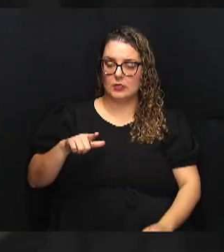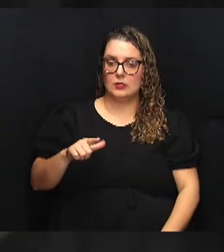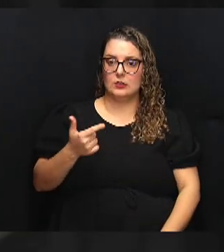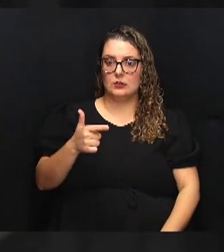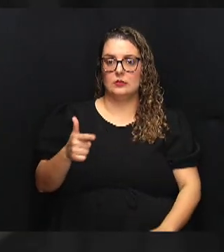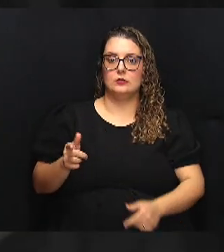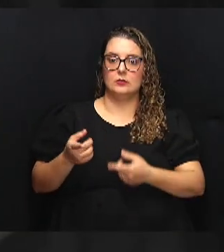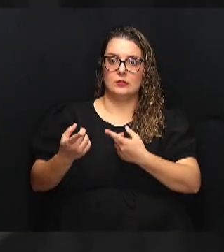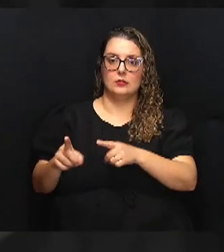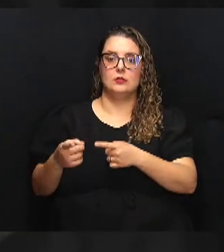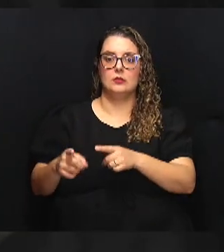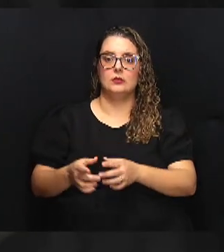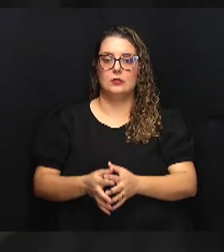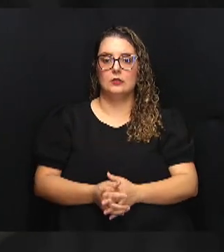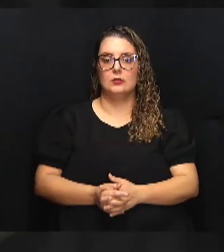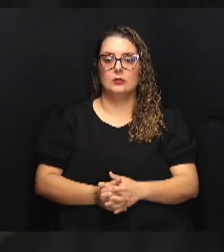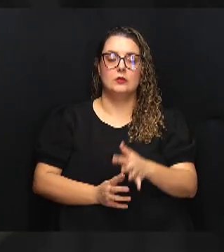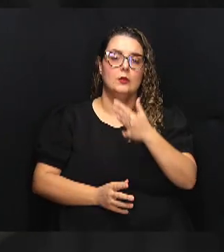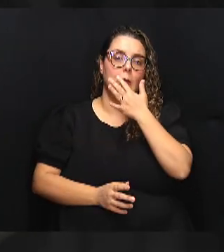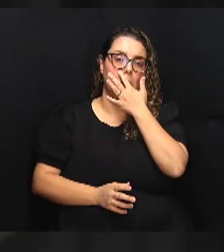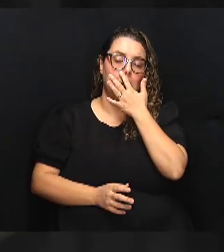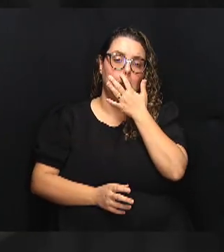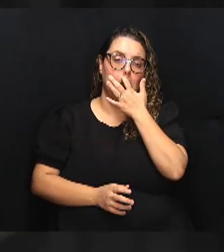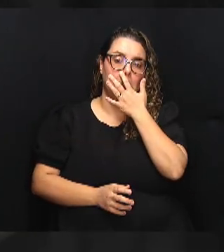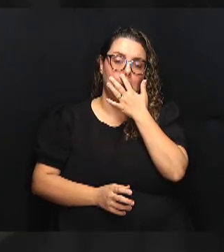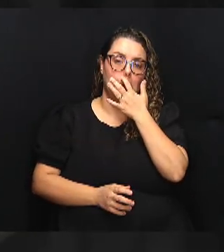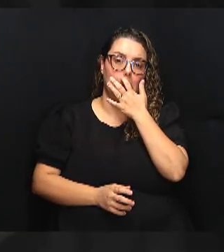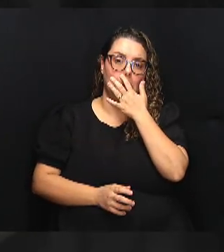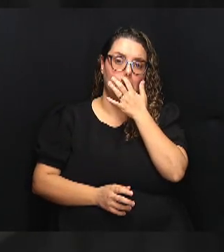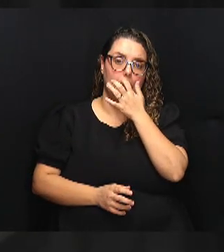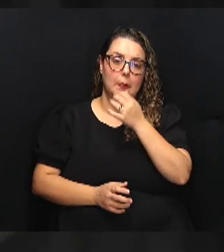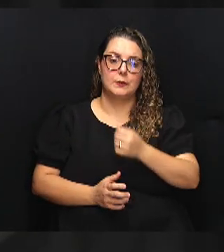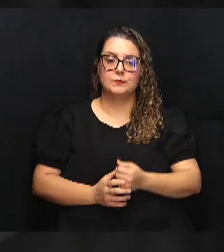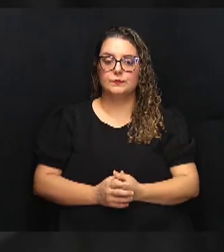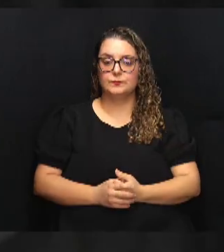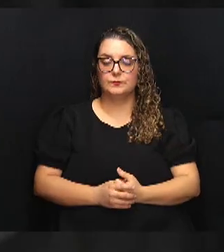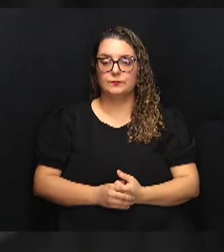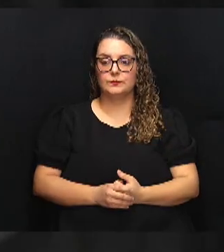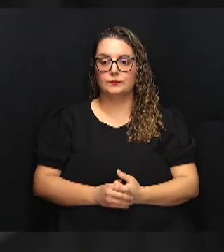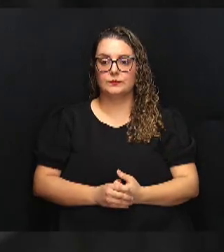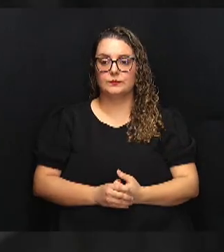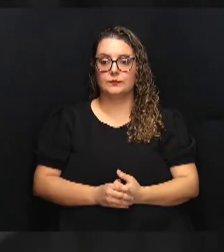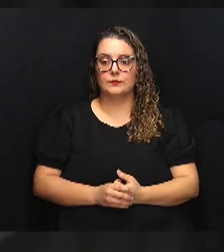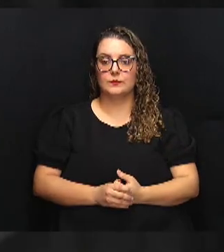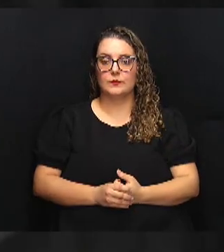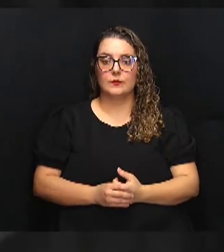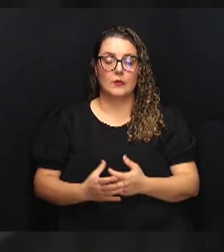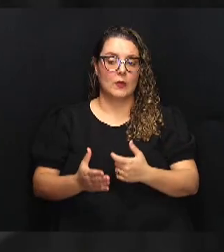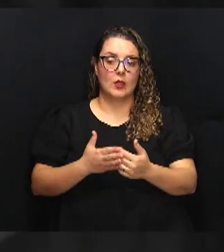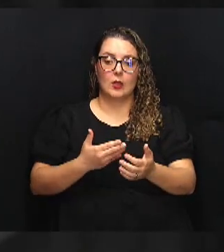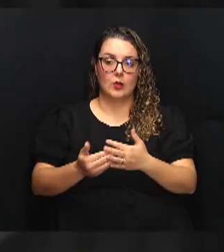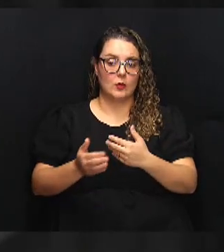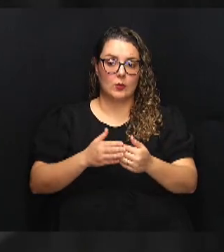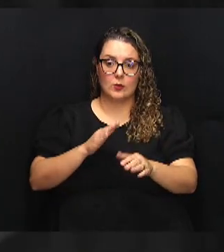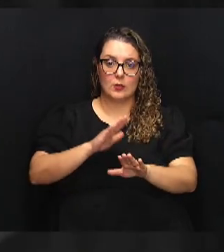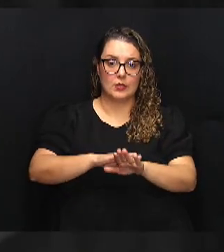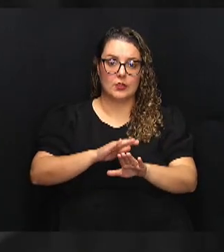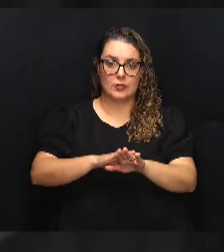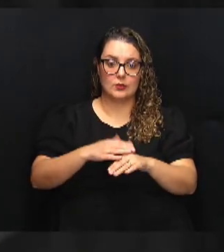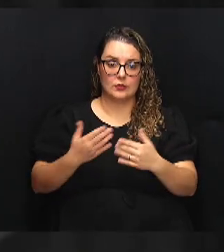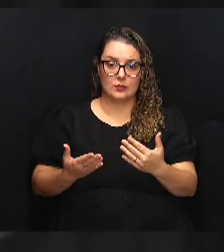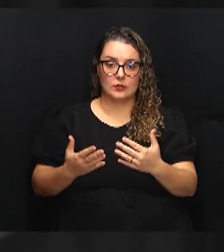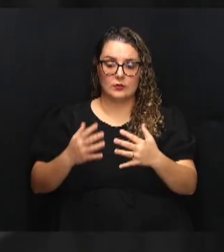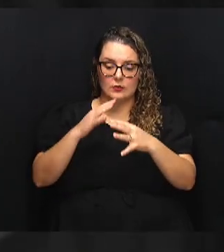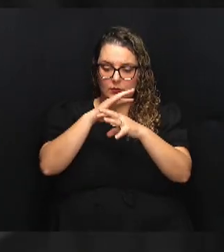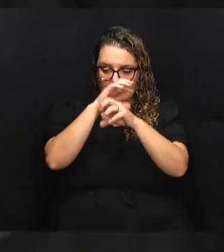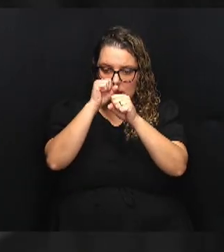Doutrinação. Que é para, entre aspas, qualquer atividade obscura